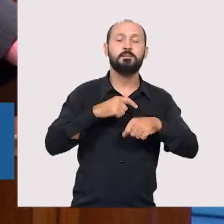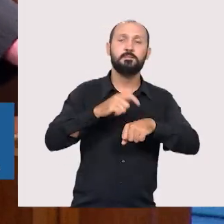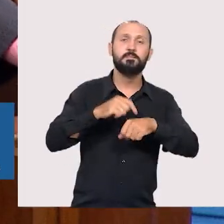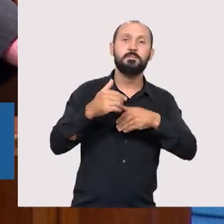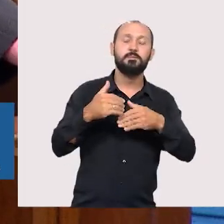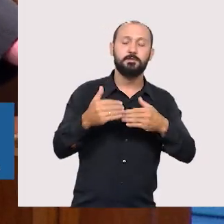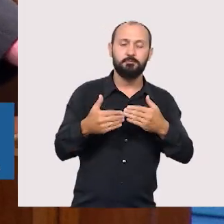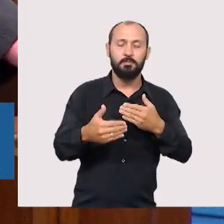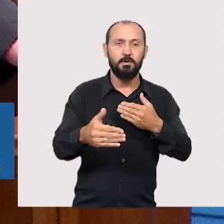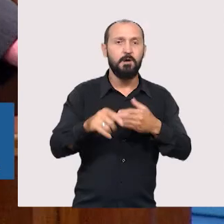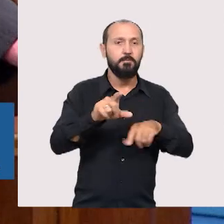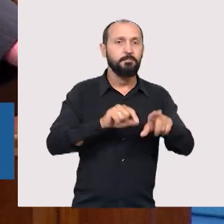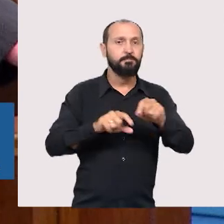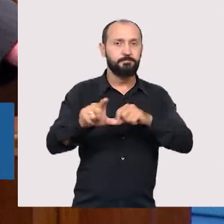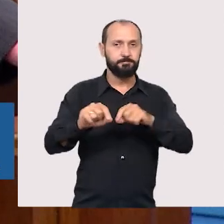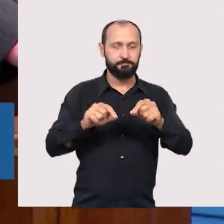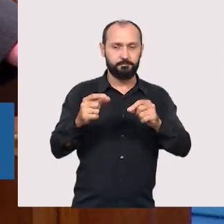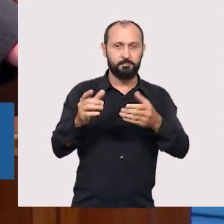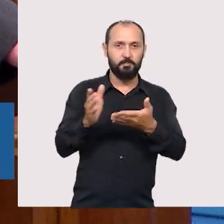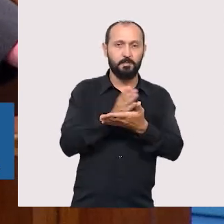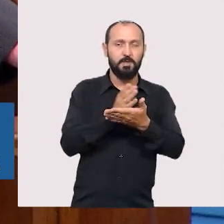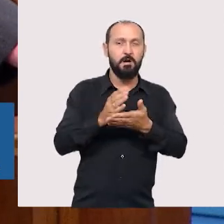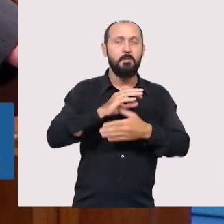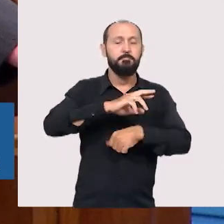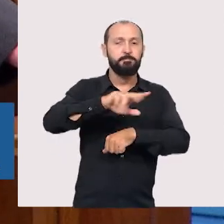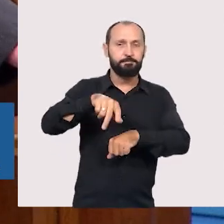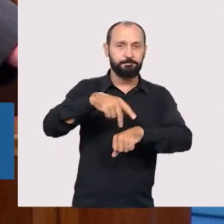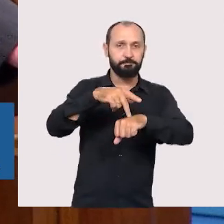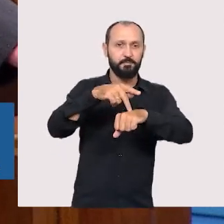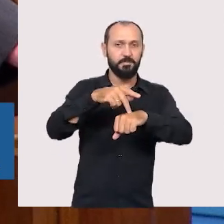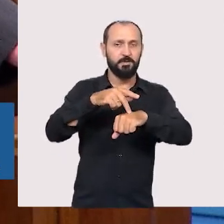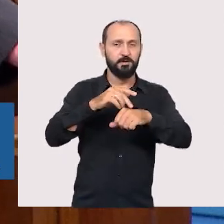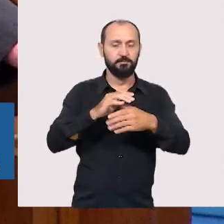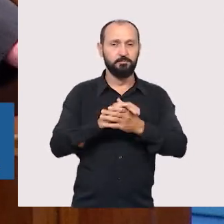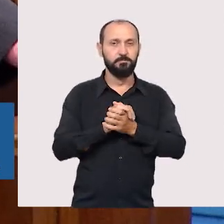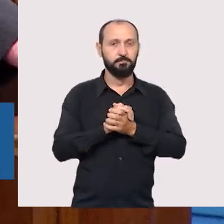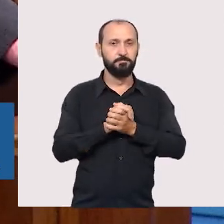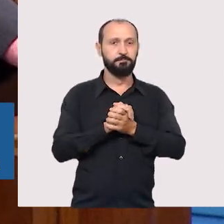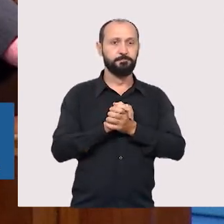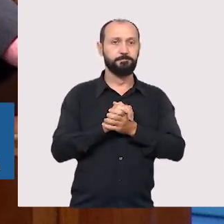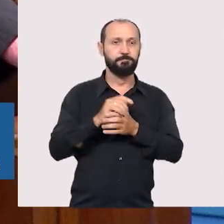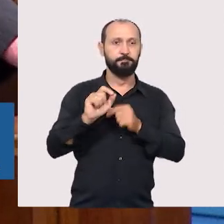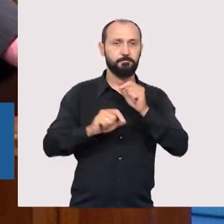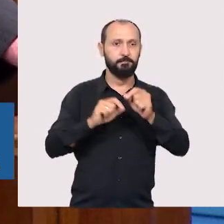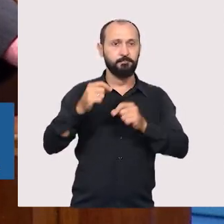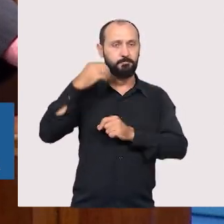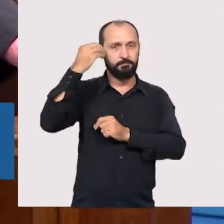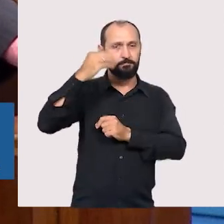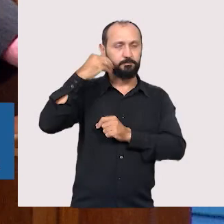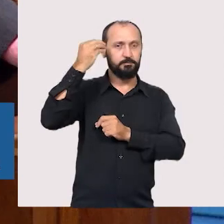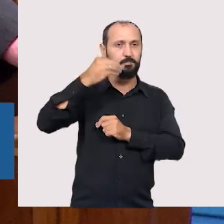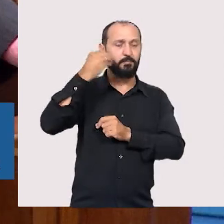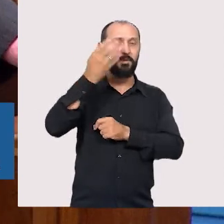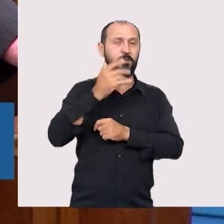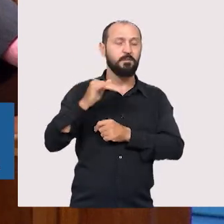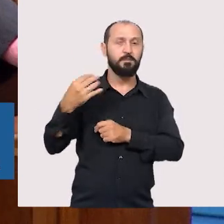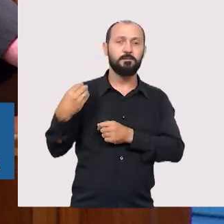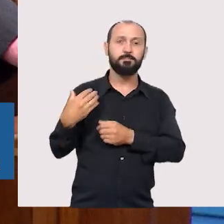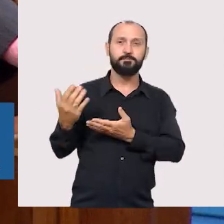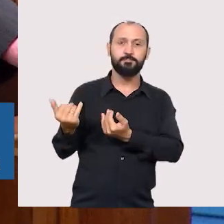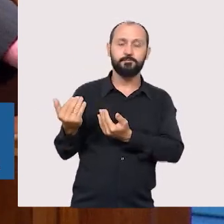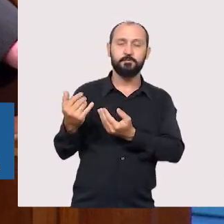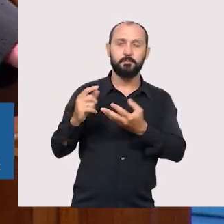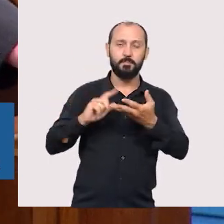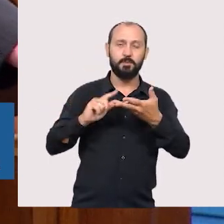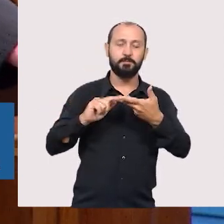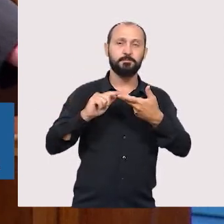Grande, ele passa por um dos processos de escolha mais rigorosos e rígidos do país, no qual ele tem que comprovar experiência na área da